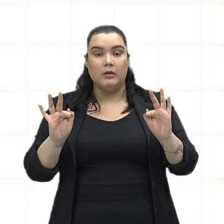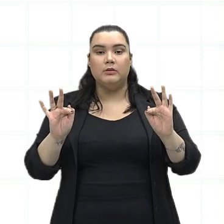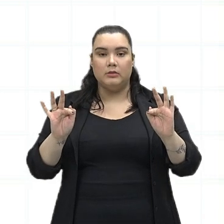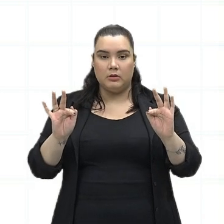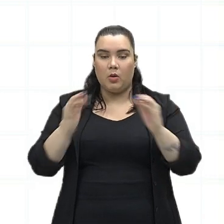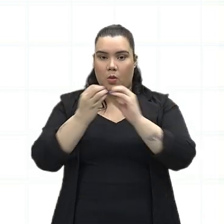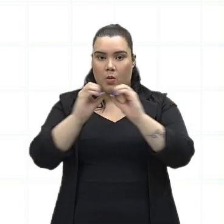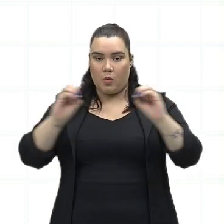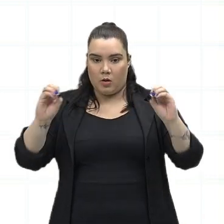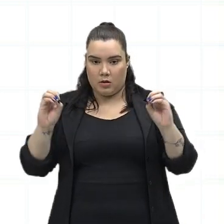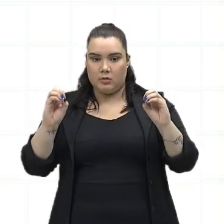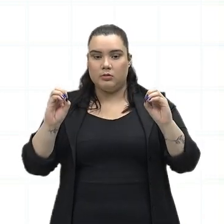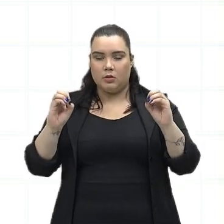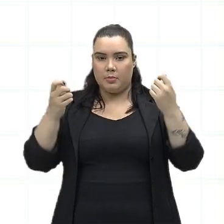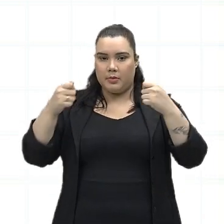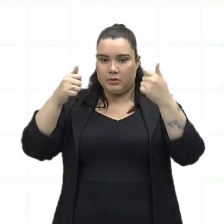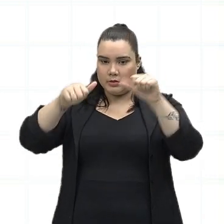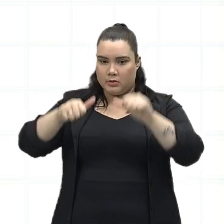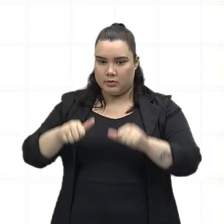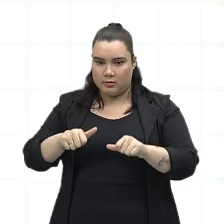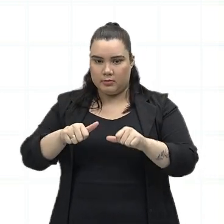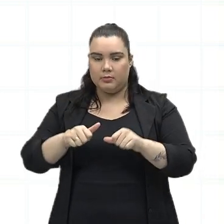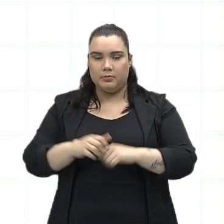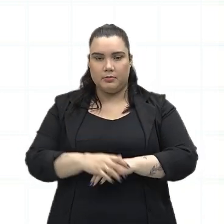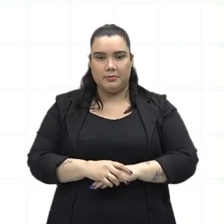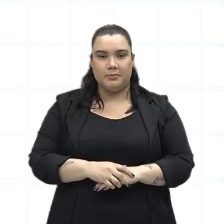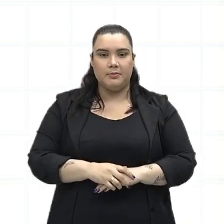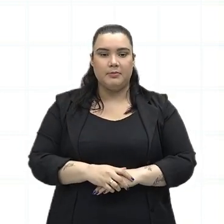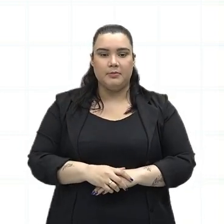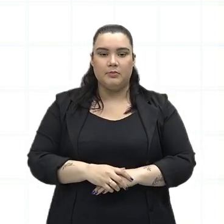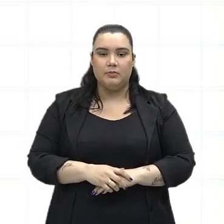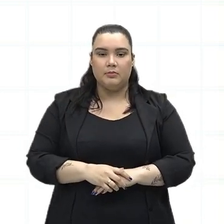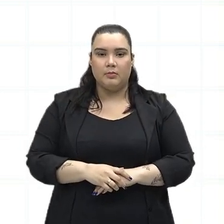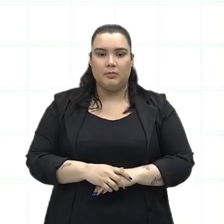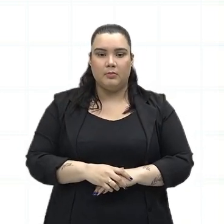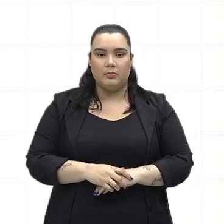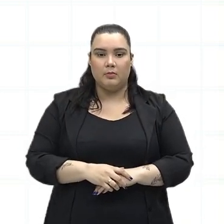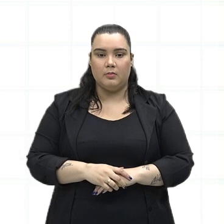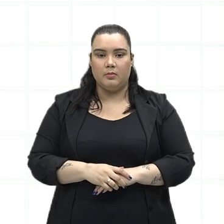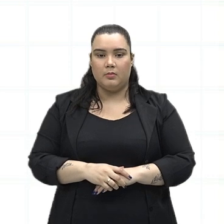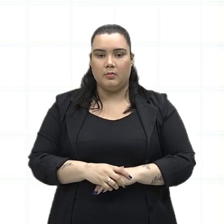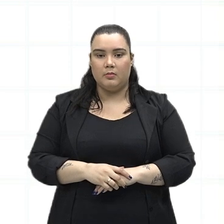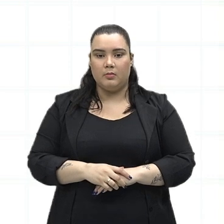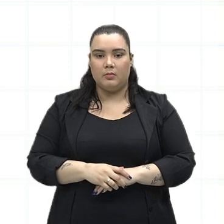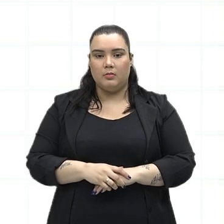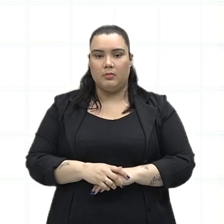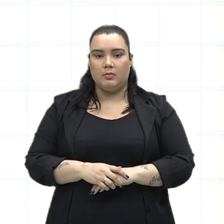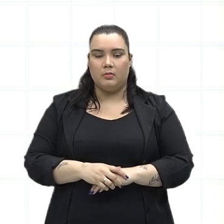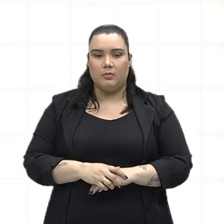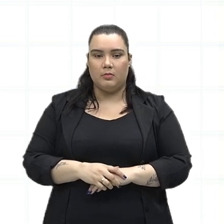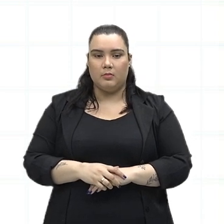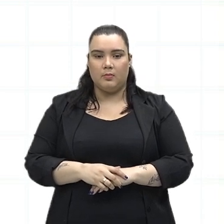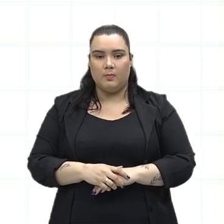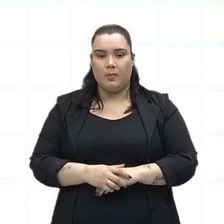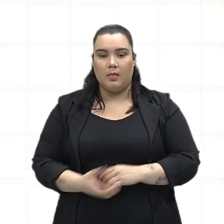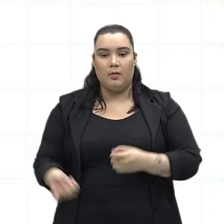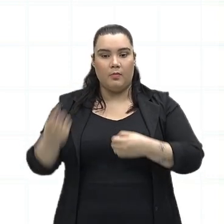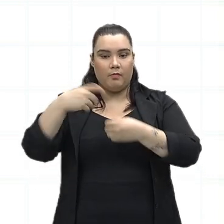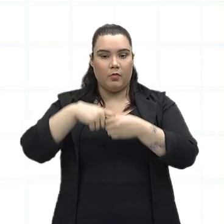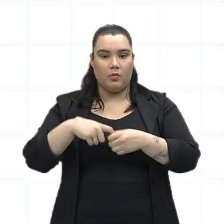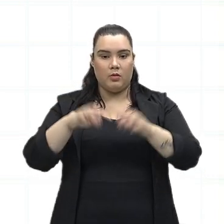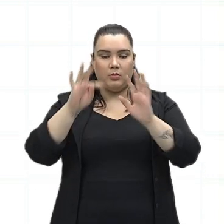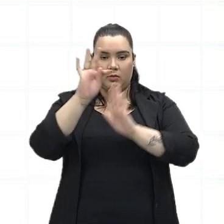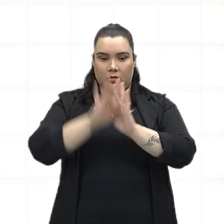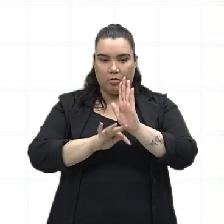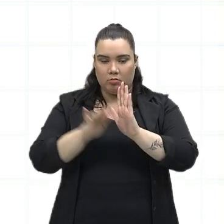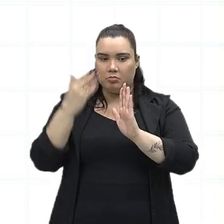a oração, eu tenho que analisar isso aqui. Então, it could replace a quota of work tasks. Vamos voltar para o texto, não